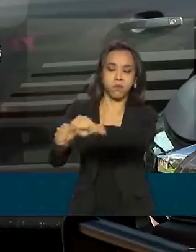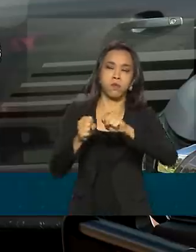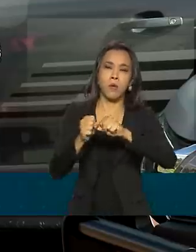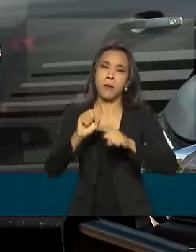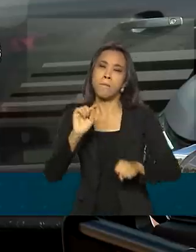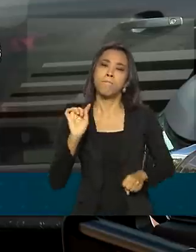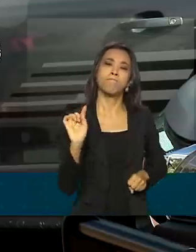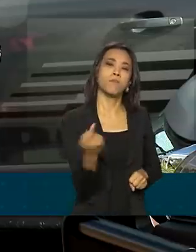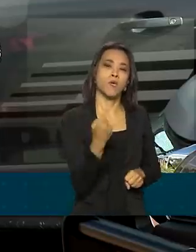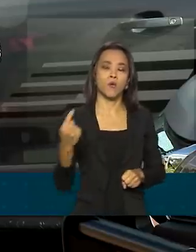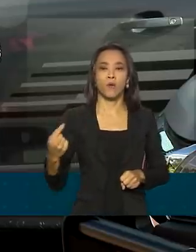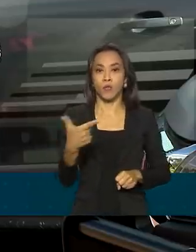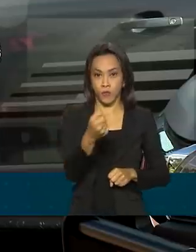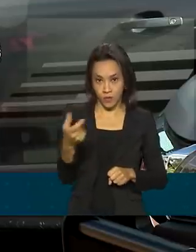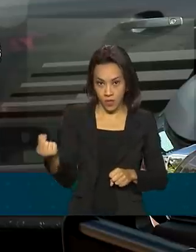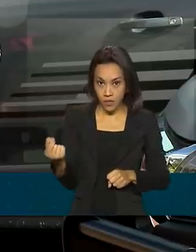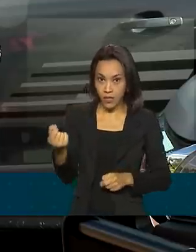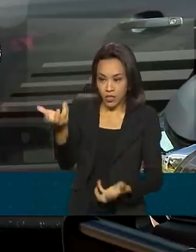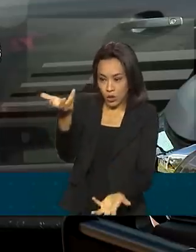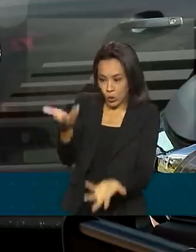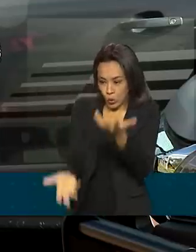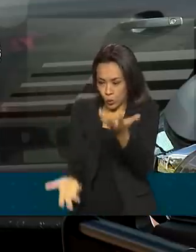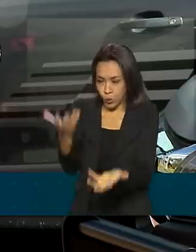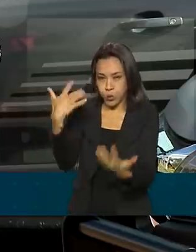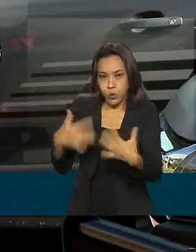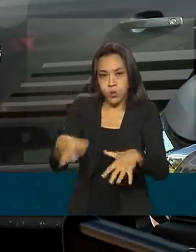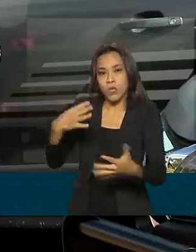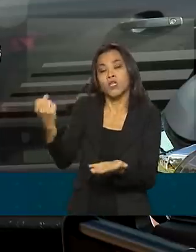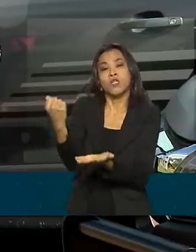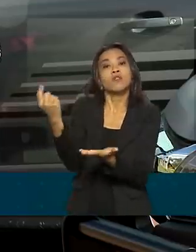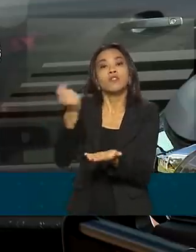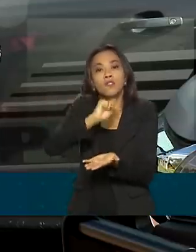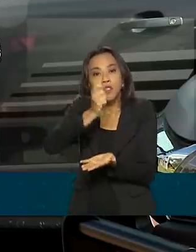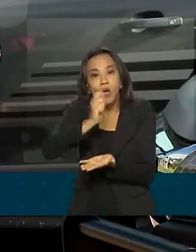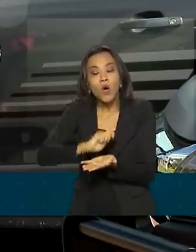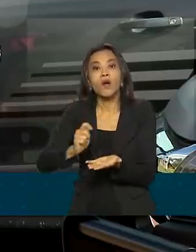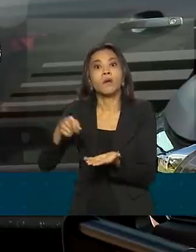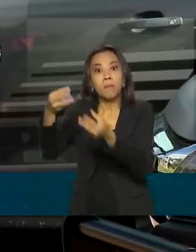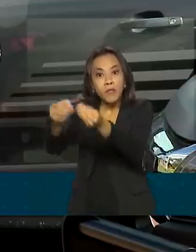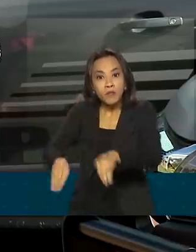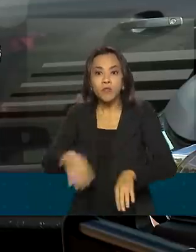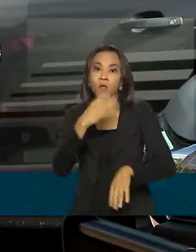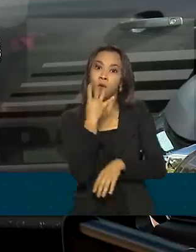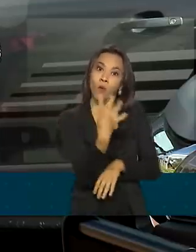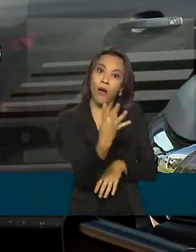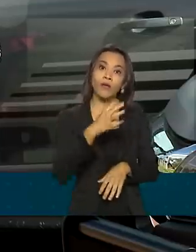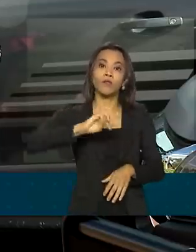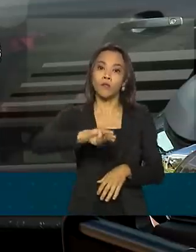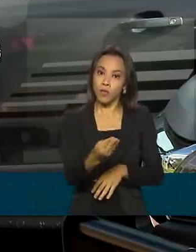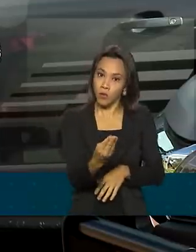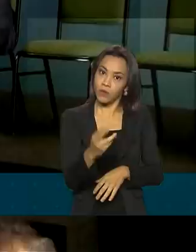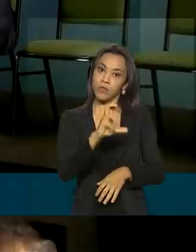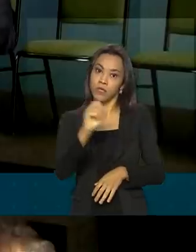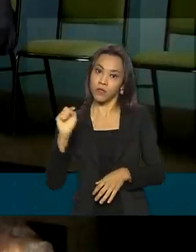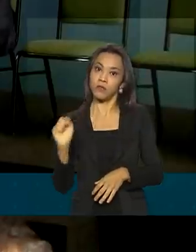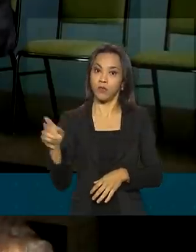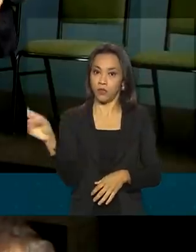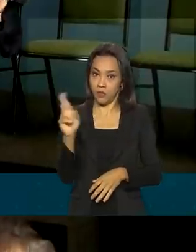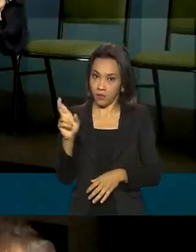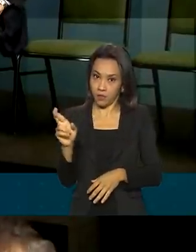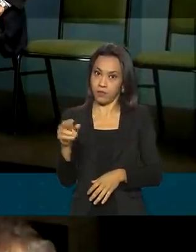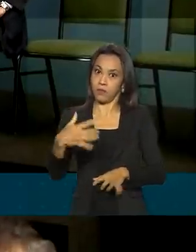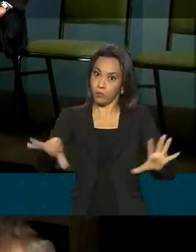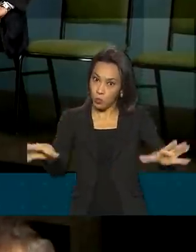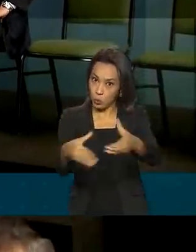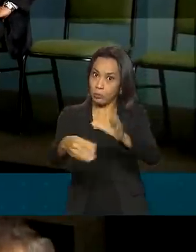1200 toneladas de drogas prejuízo de mais de 4 milhões e meio de reais ao crime organizado o